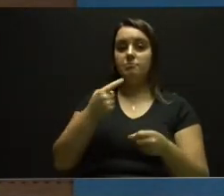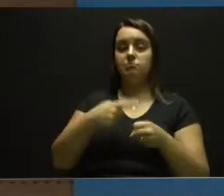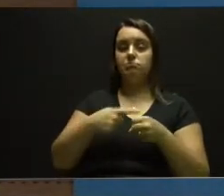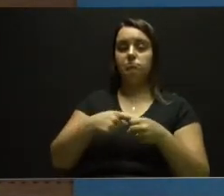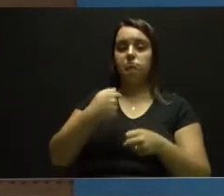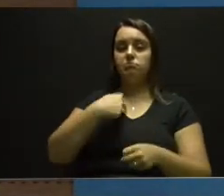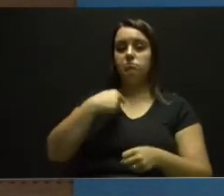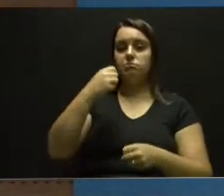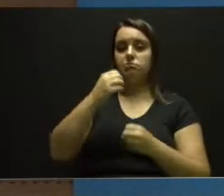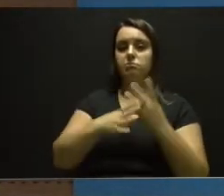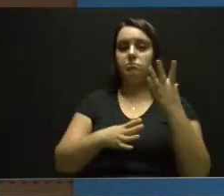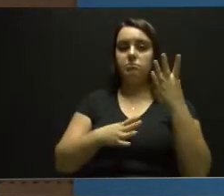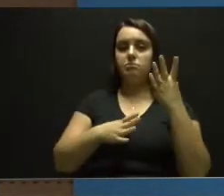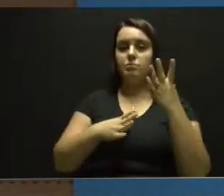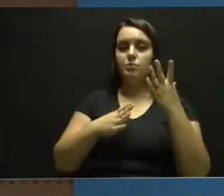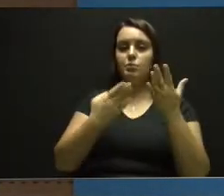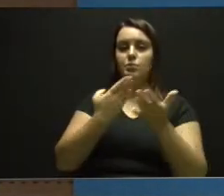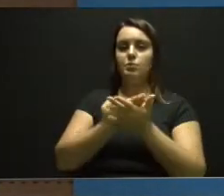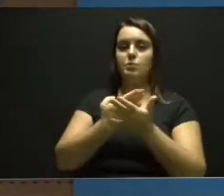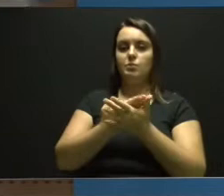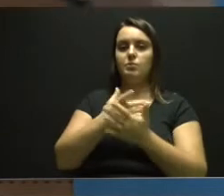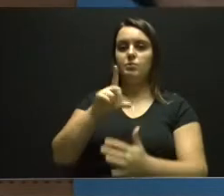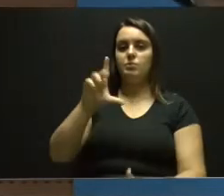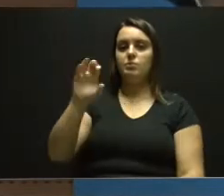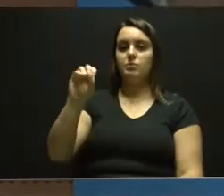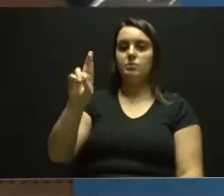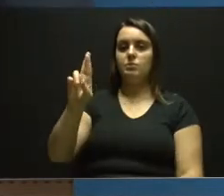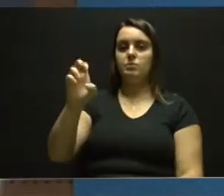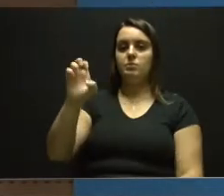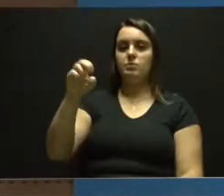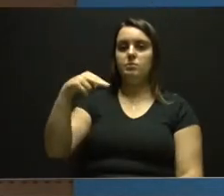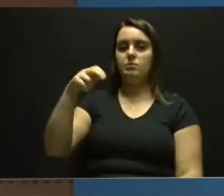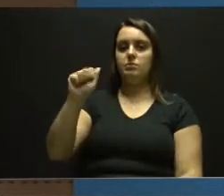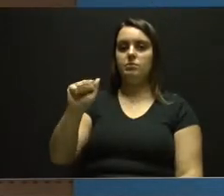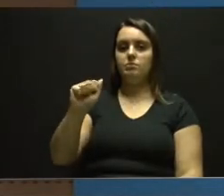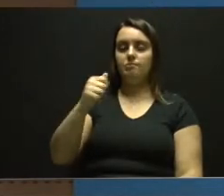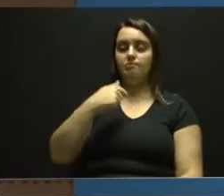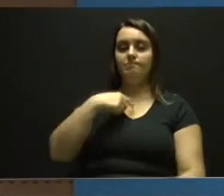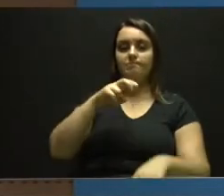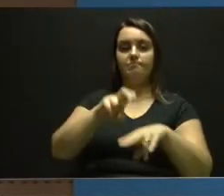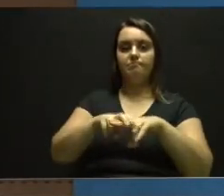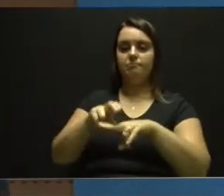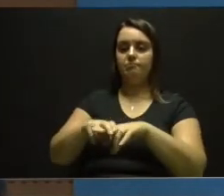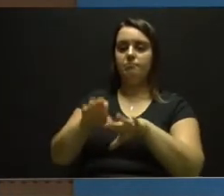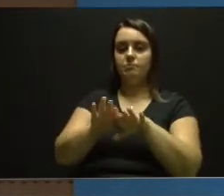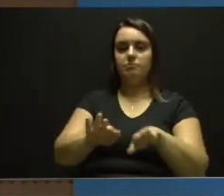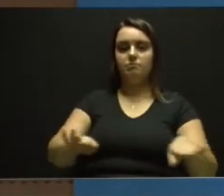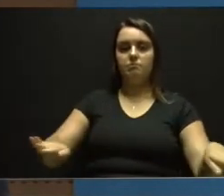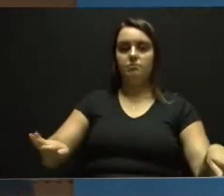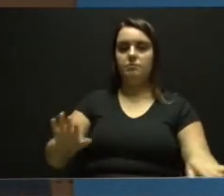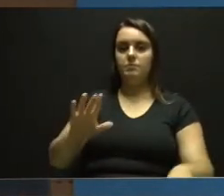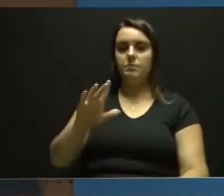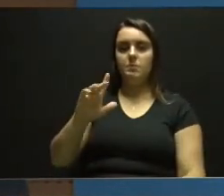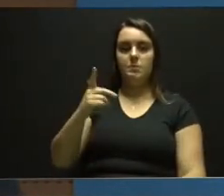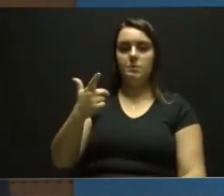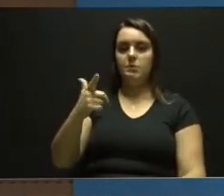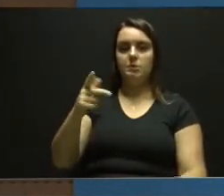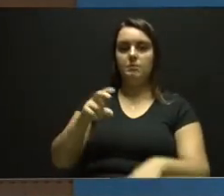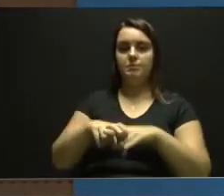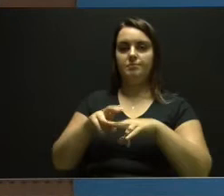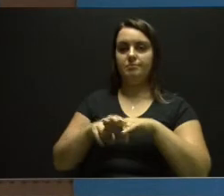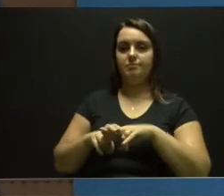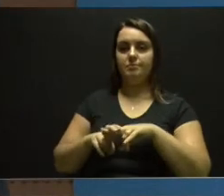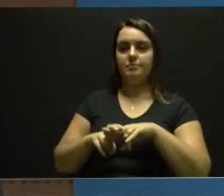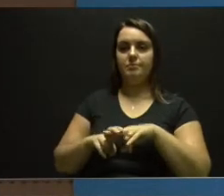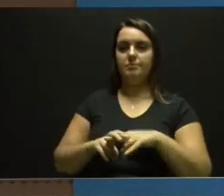em lorena a gente sentava no chão que não tinha cadeira são uniformes e ovelha que shortinho verde